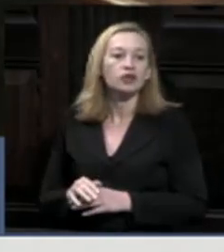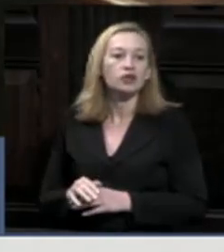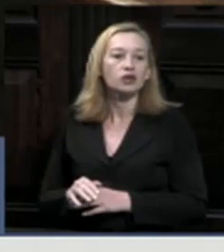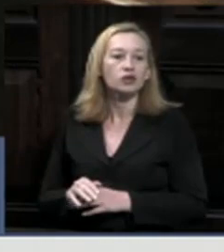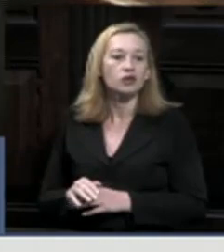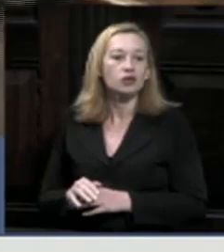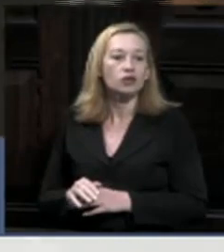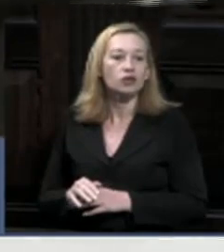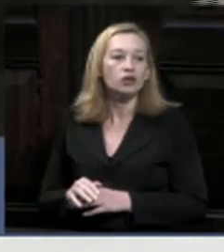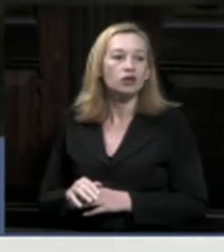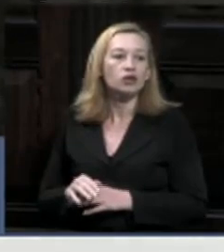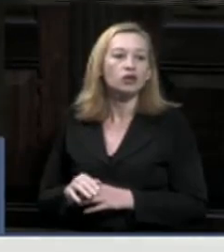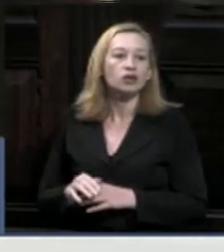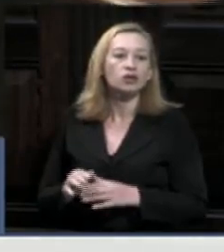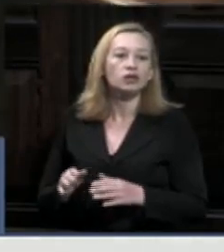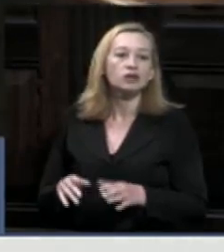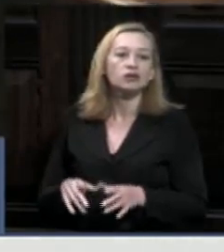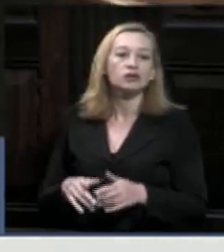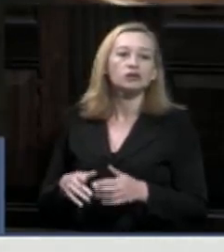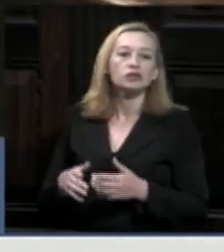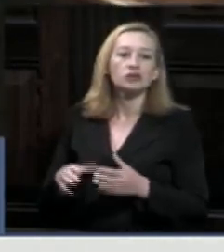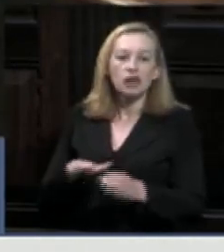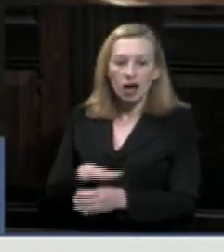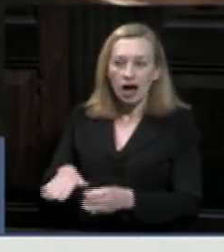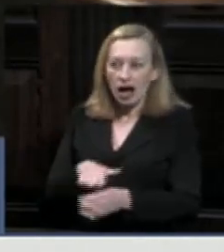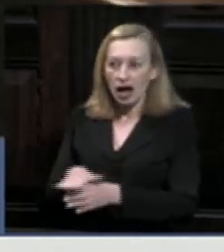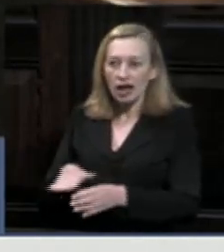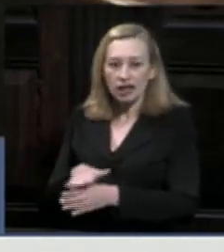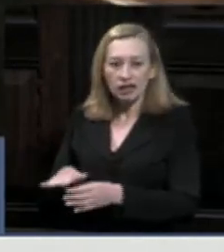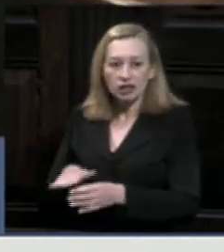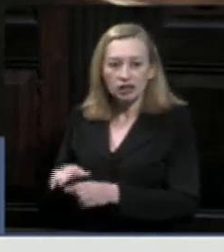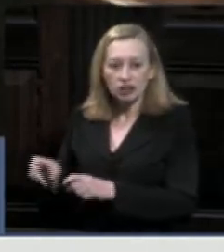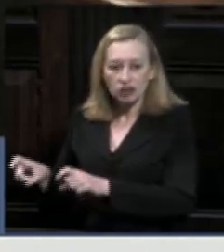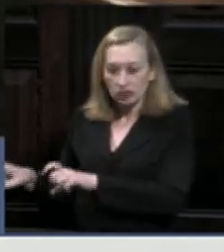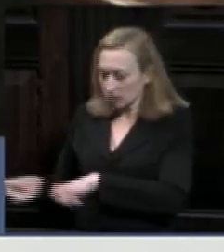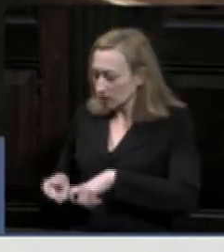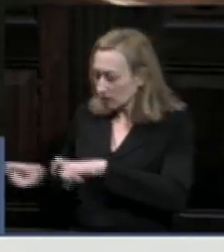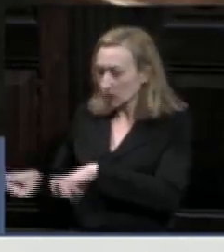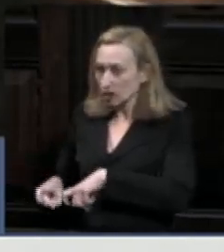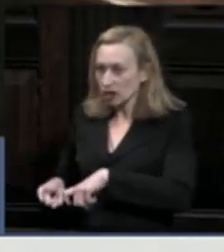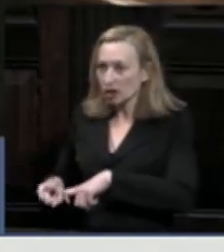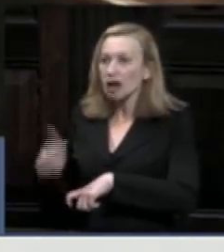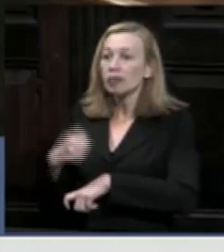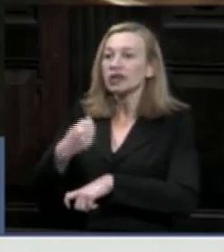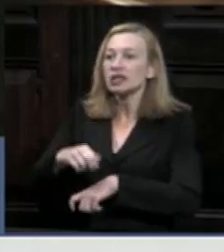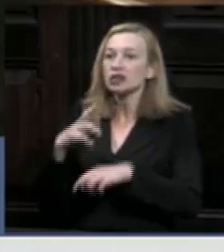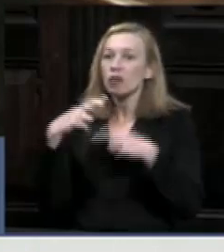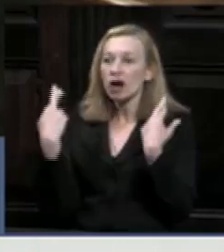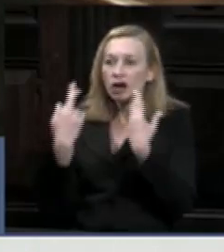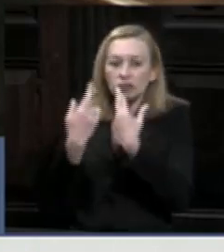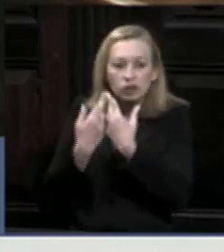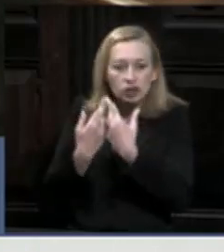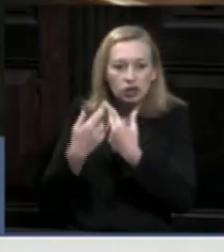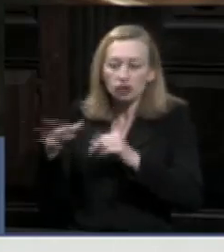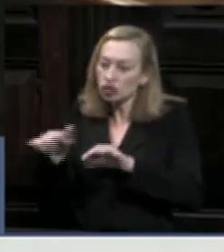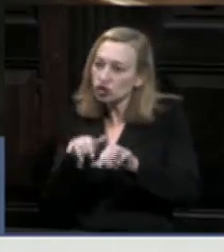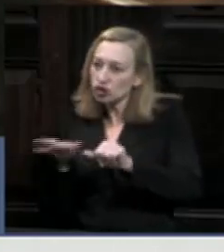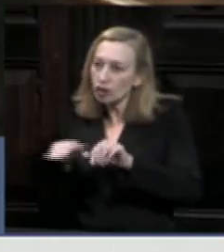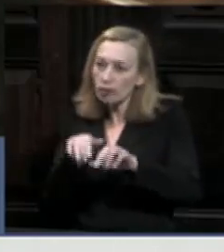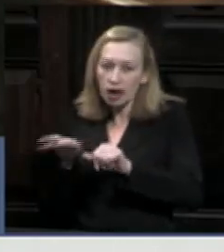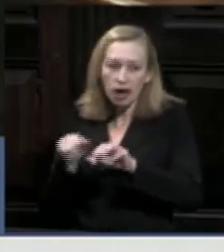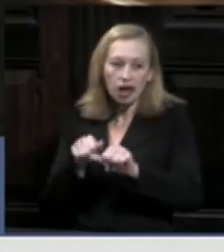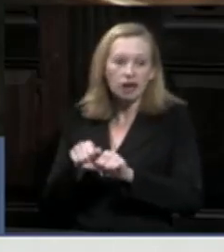comissão de agricultura da economia frente parlamentar pudesse tomar a iniciativa de puxar uma reunião na audiência uma união chamar representação de